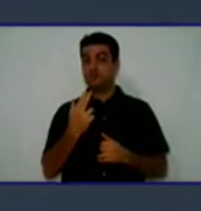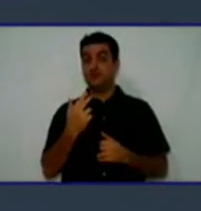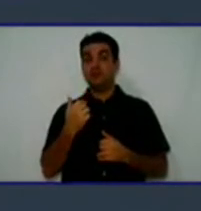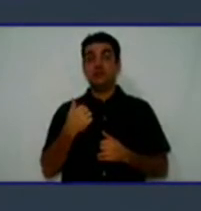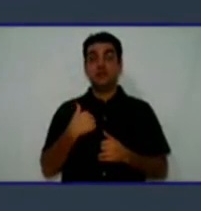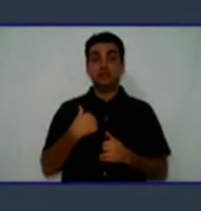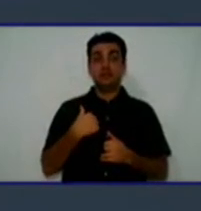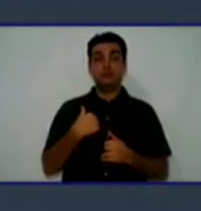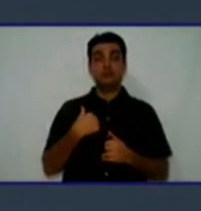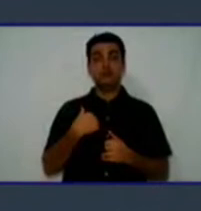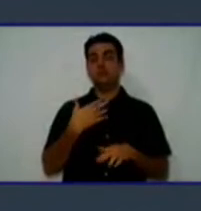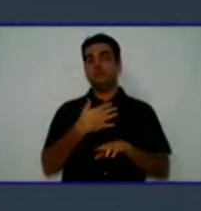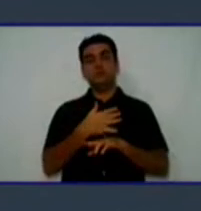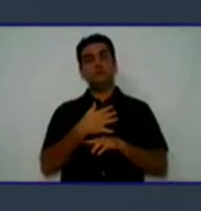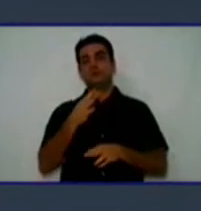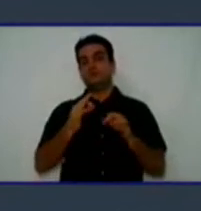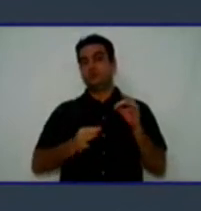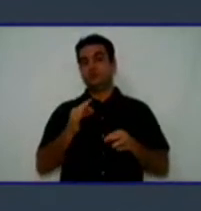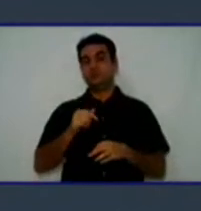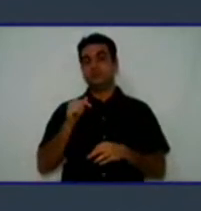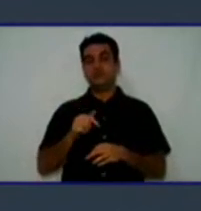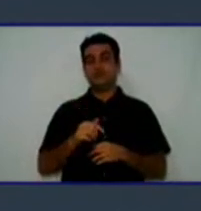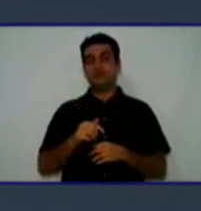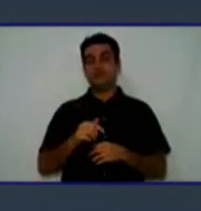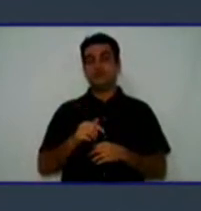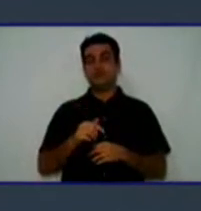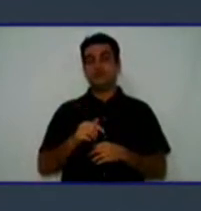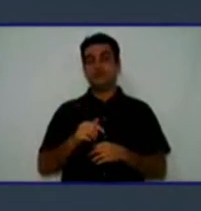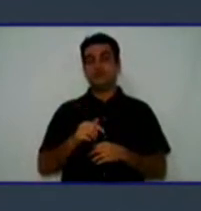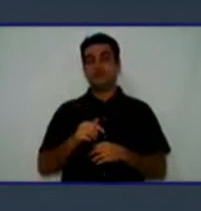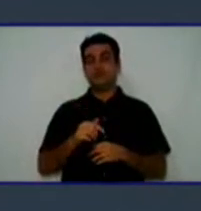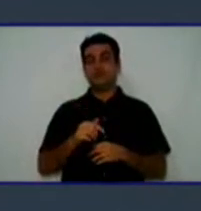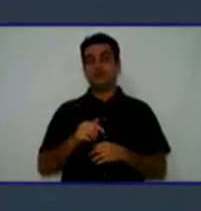muito provavelmente eu não vou participar da continuidade do julgamento.